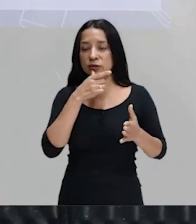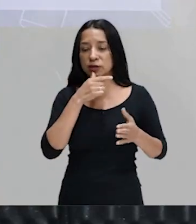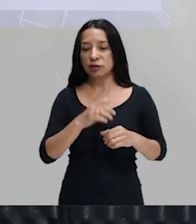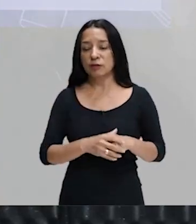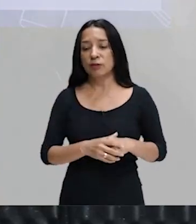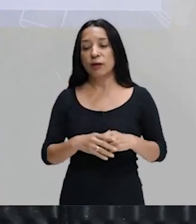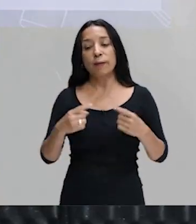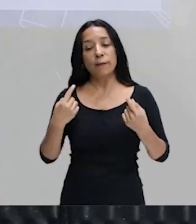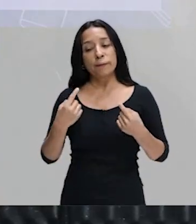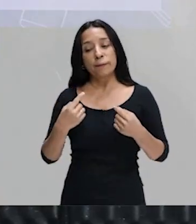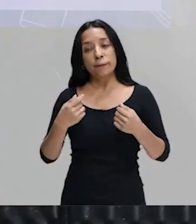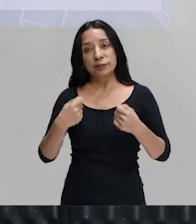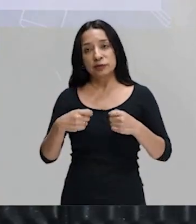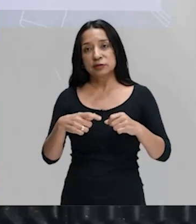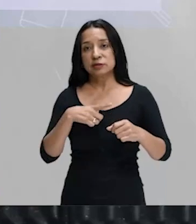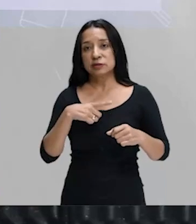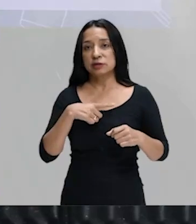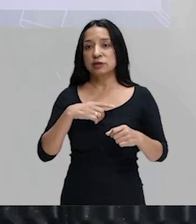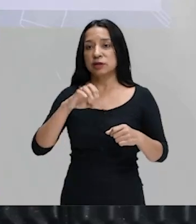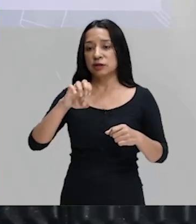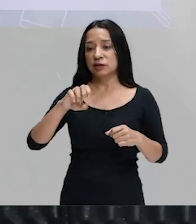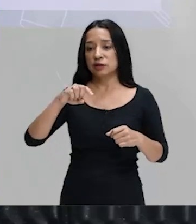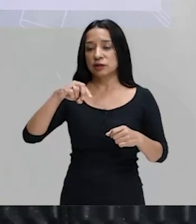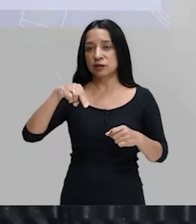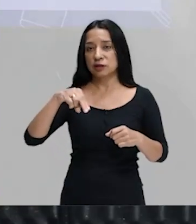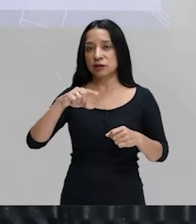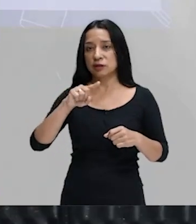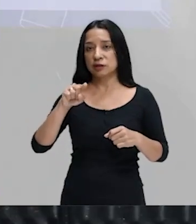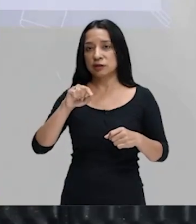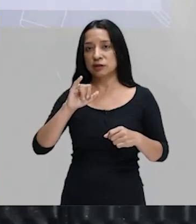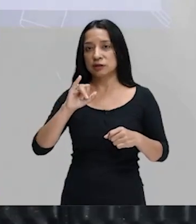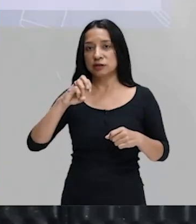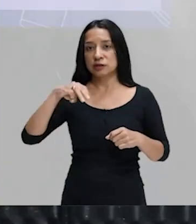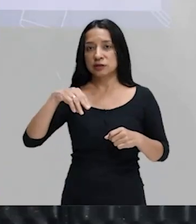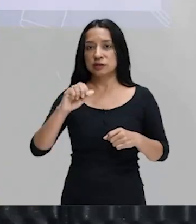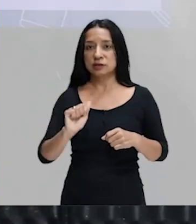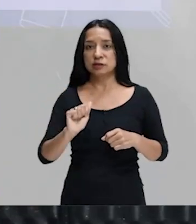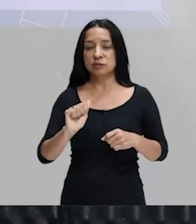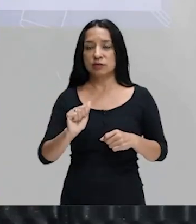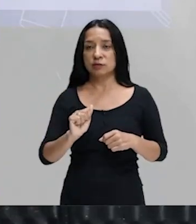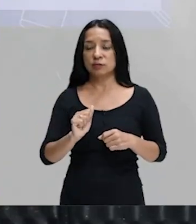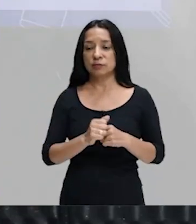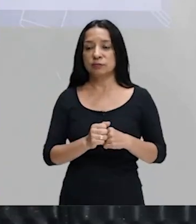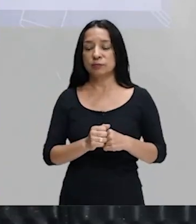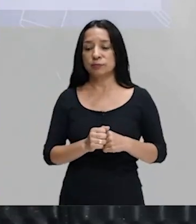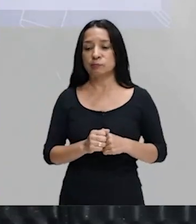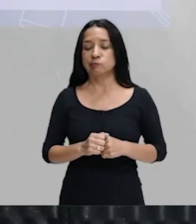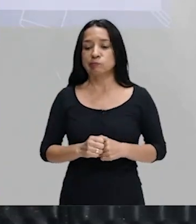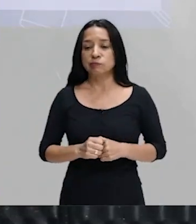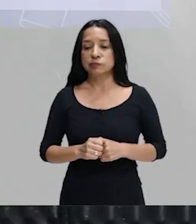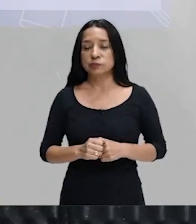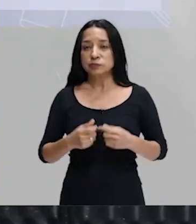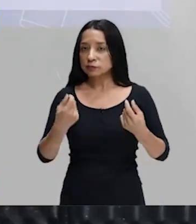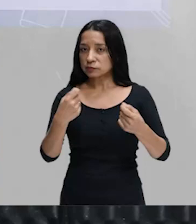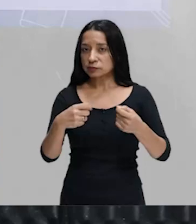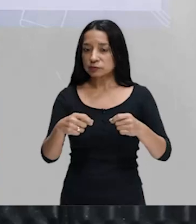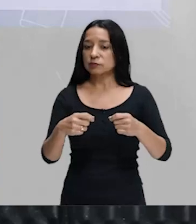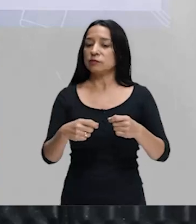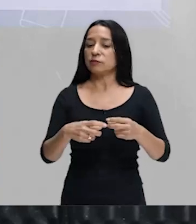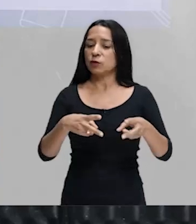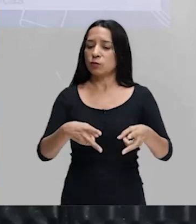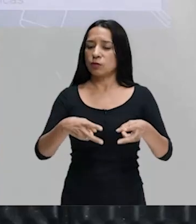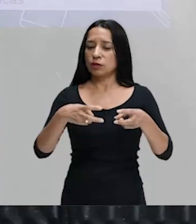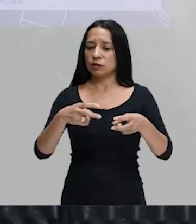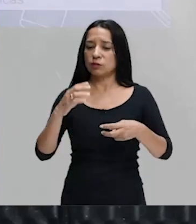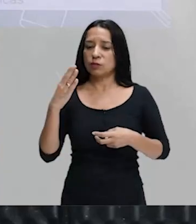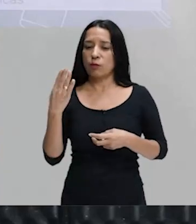enzima, tá, pessoal? Isso não acontece de forma natural ou sem a ajuda de um catalisador biológico. Precisa de um